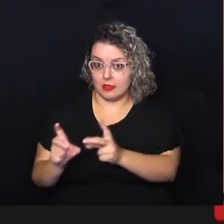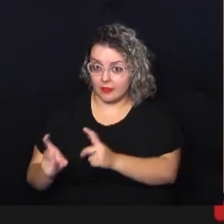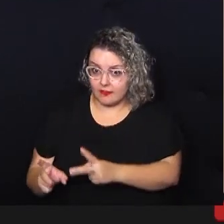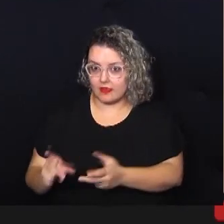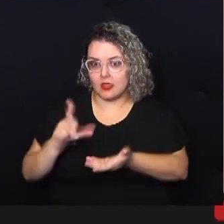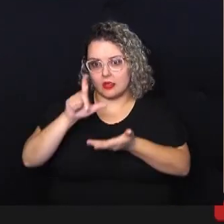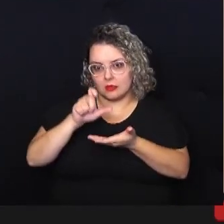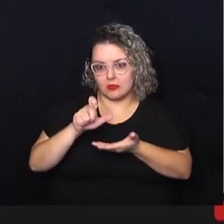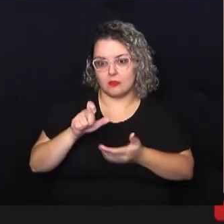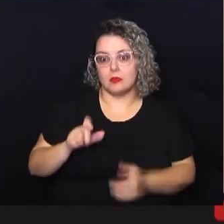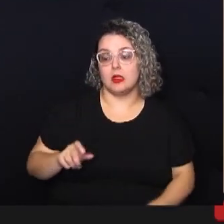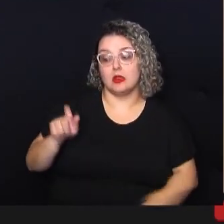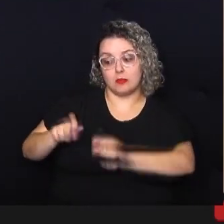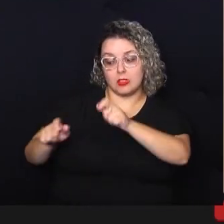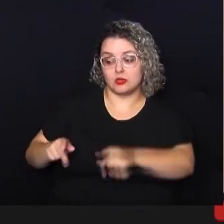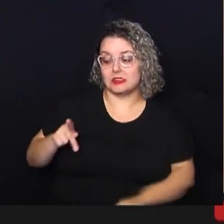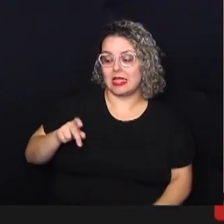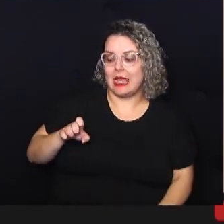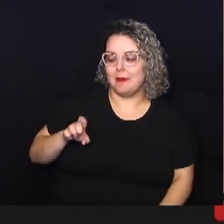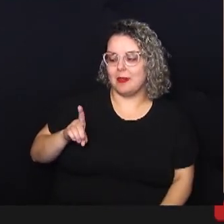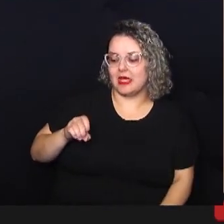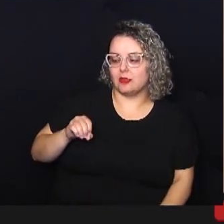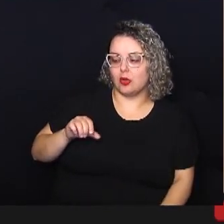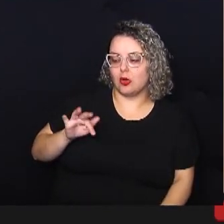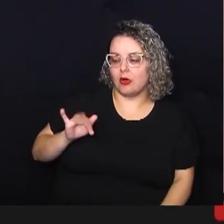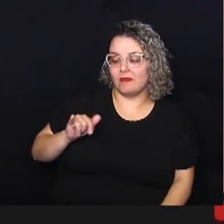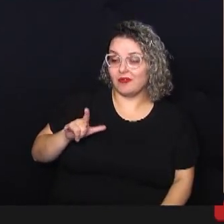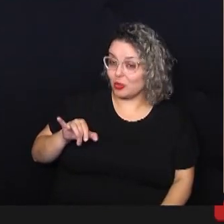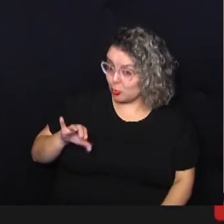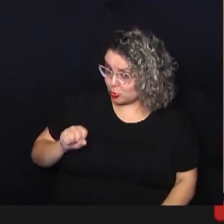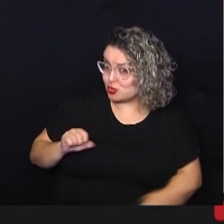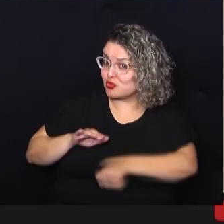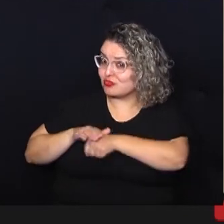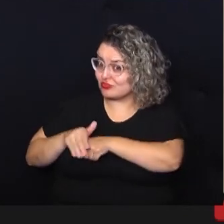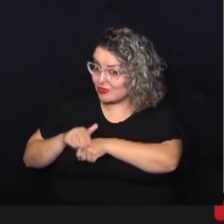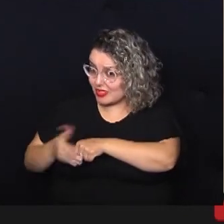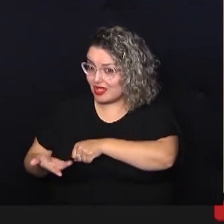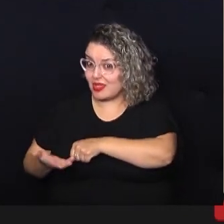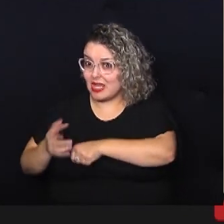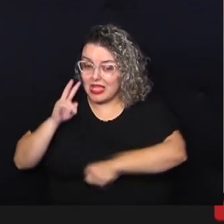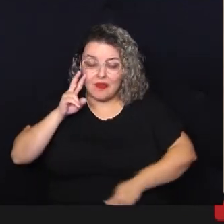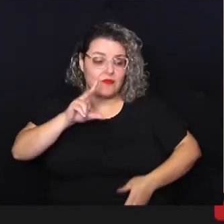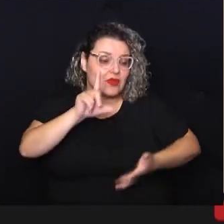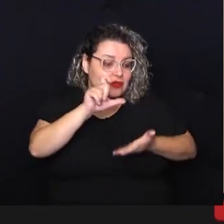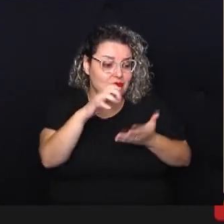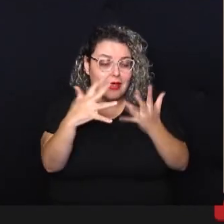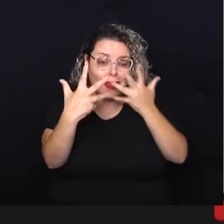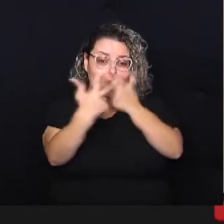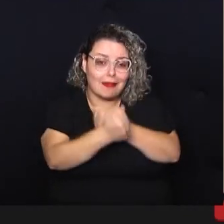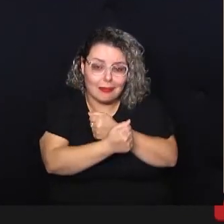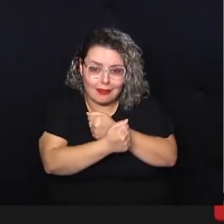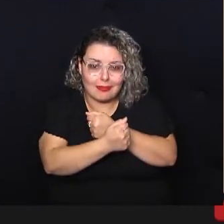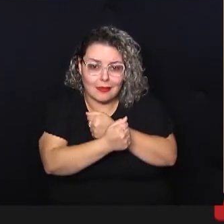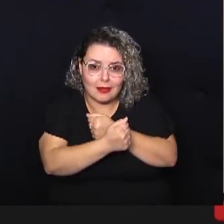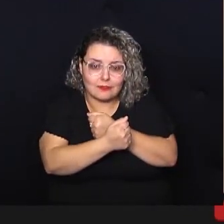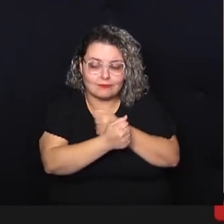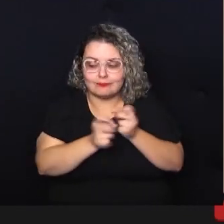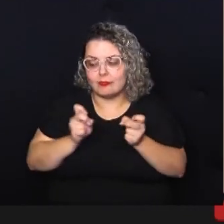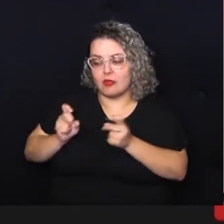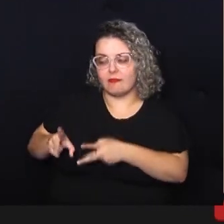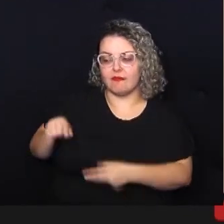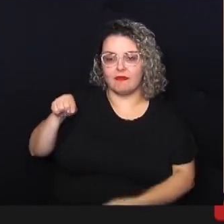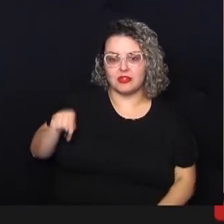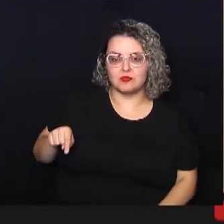para que pedófilos consigam se satisfazer sexualmente olhando a foto linda que você postou do seu filho. Então, assim, a